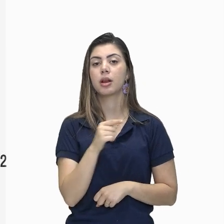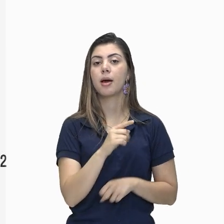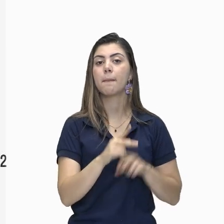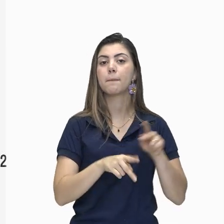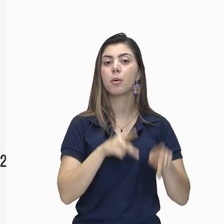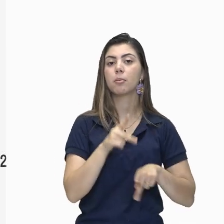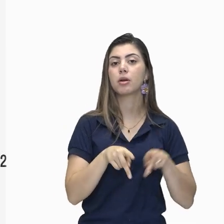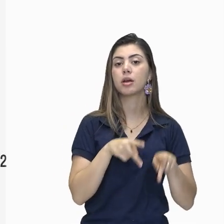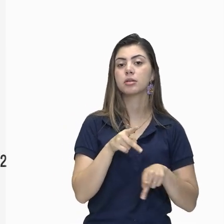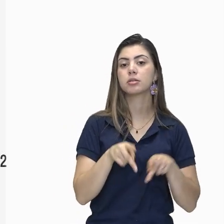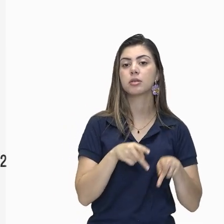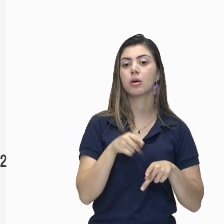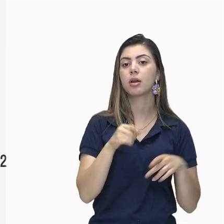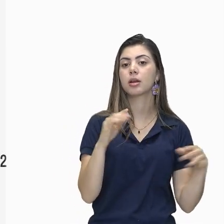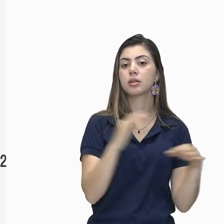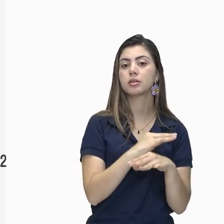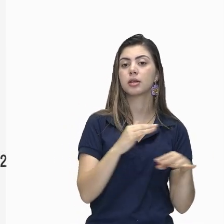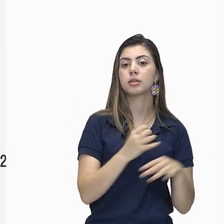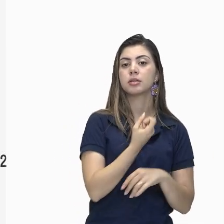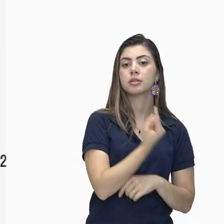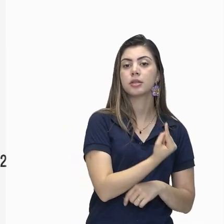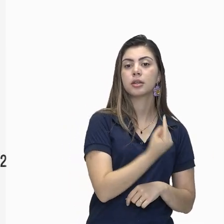urbana de